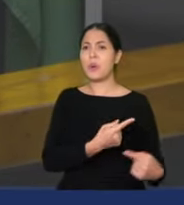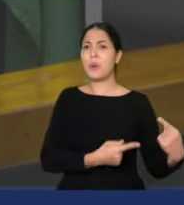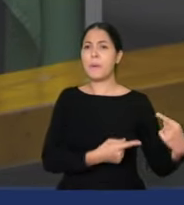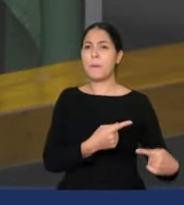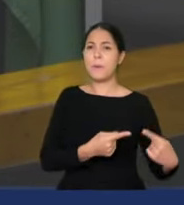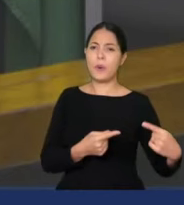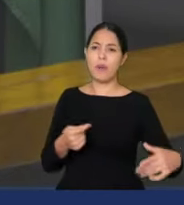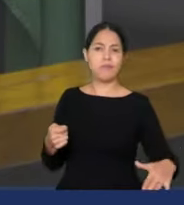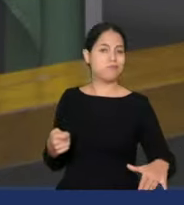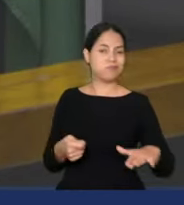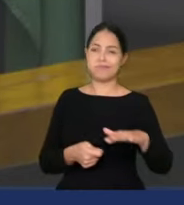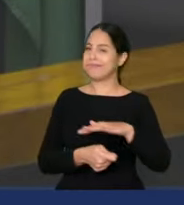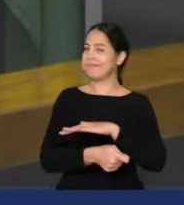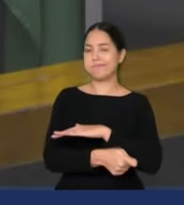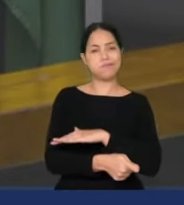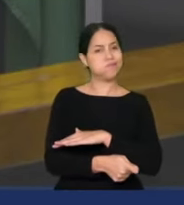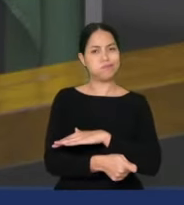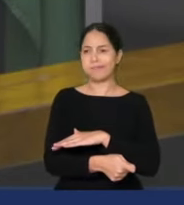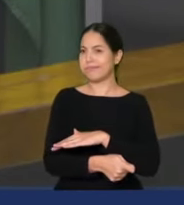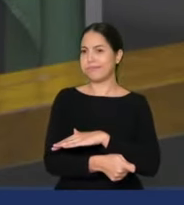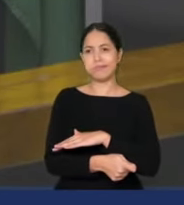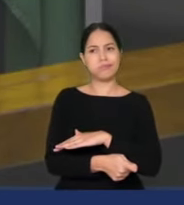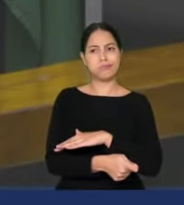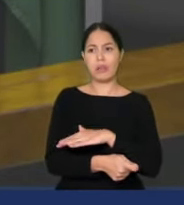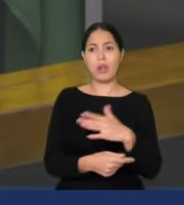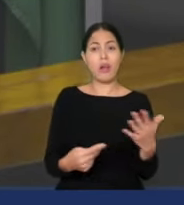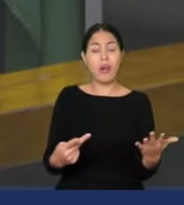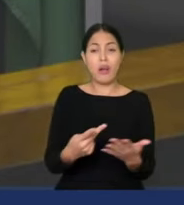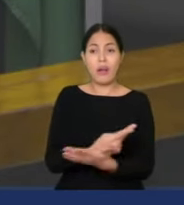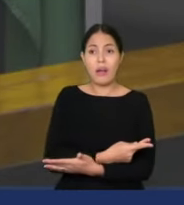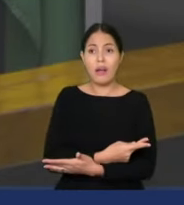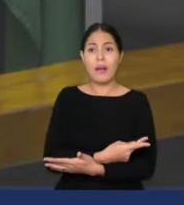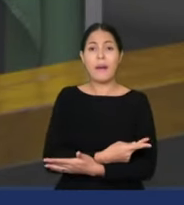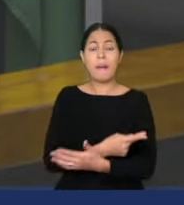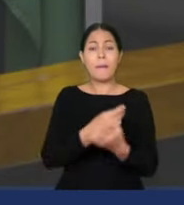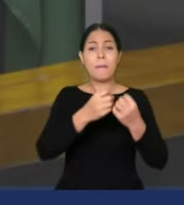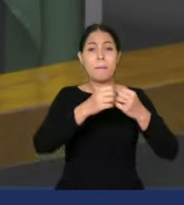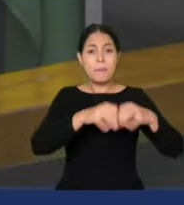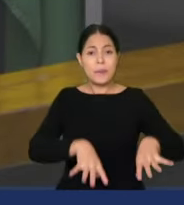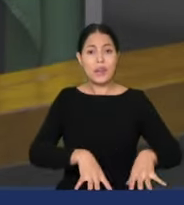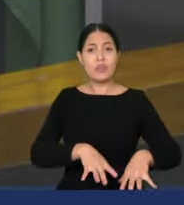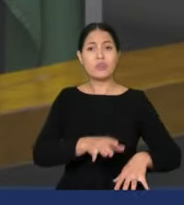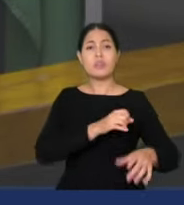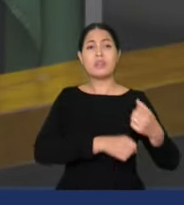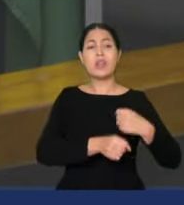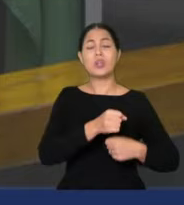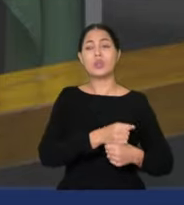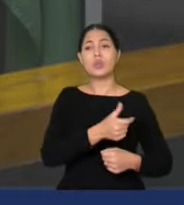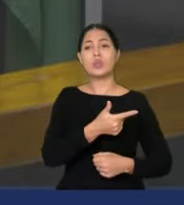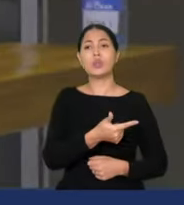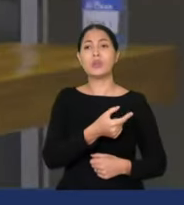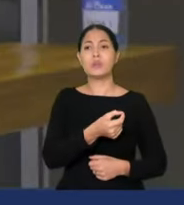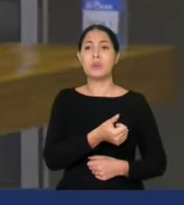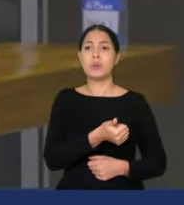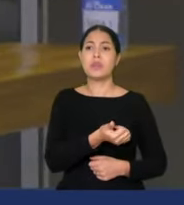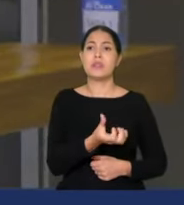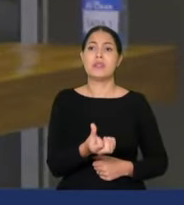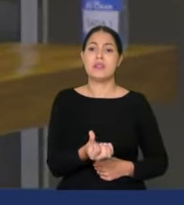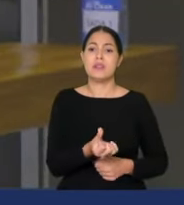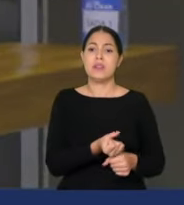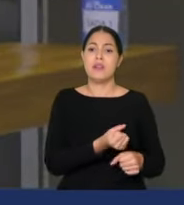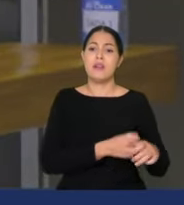desinvestimento que acaba por trazer também uma precarização da companhia. Desde 2016, a Eletrobras está amordaçada e não